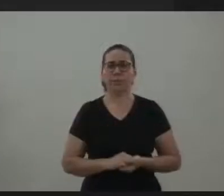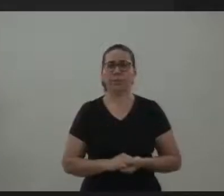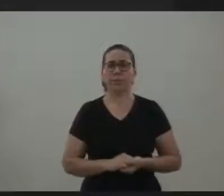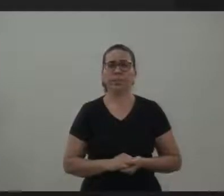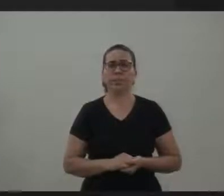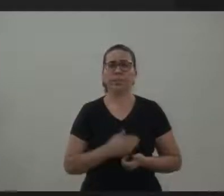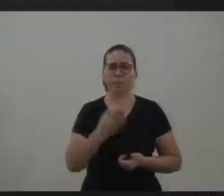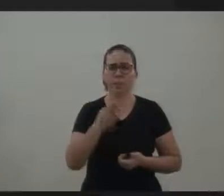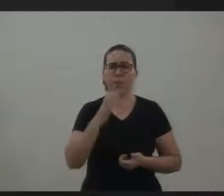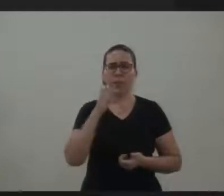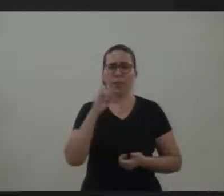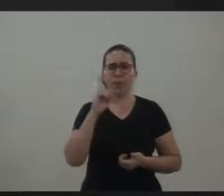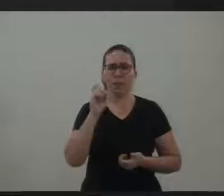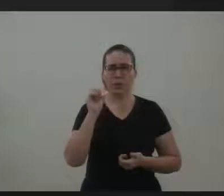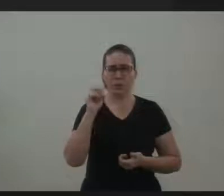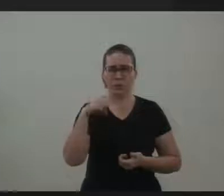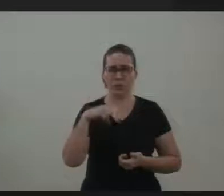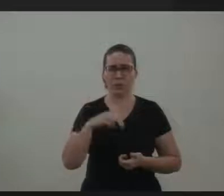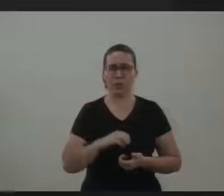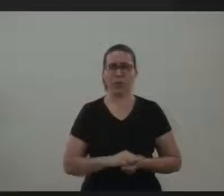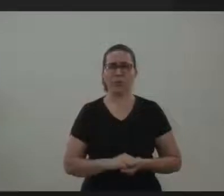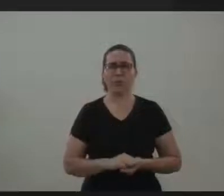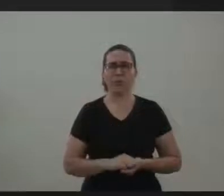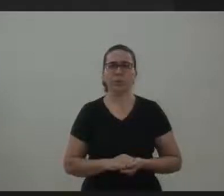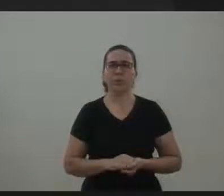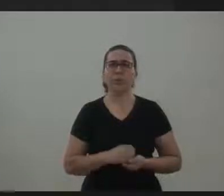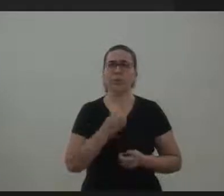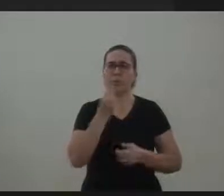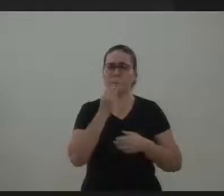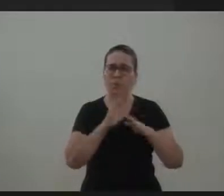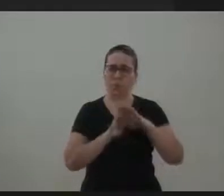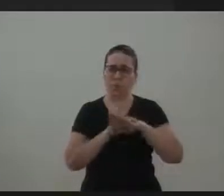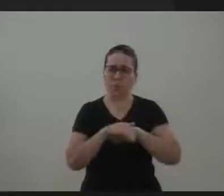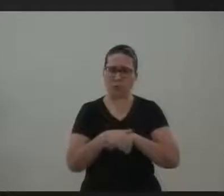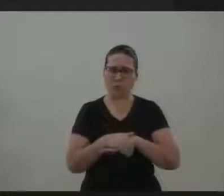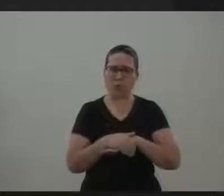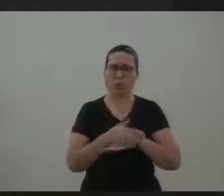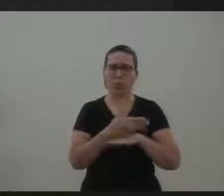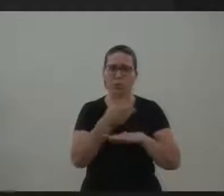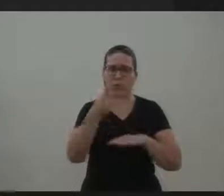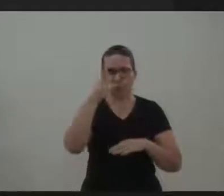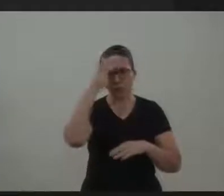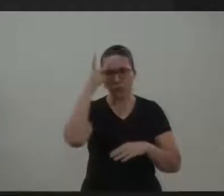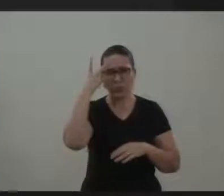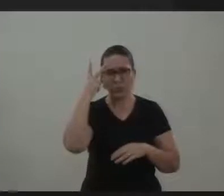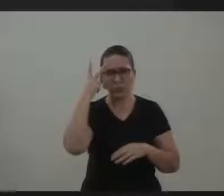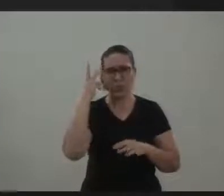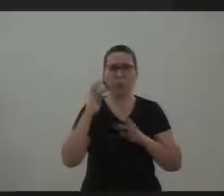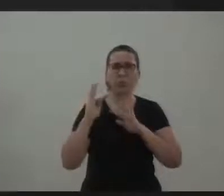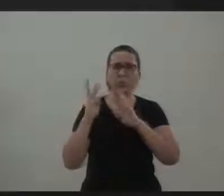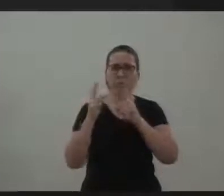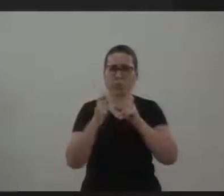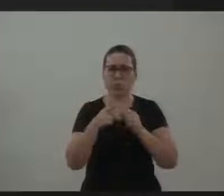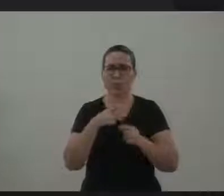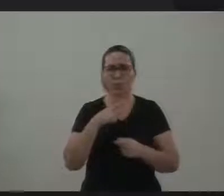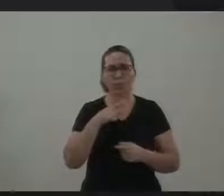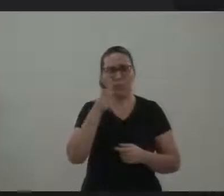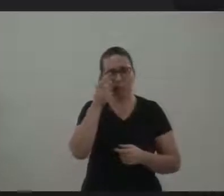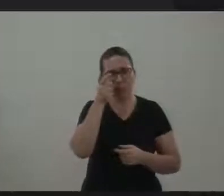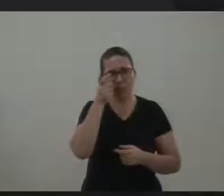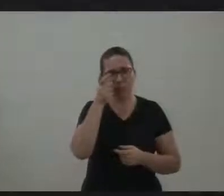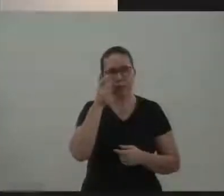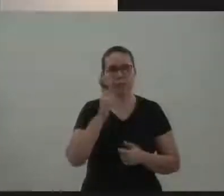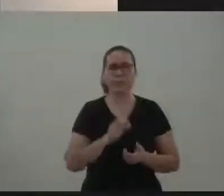Com a palavra, vereador Edson PC. Boa noite ao público presente, boa noite a todos que estão assistindo aí,